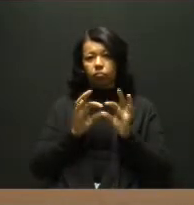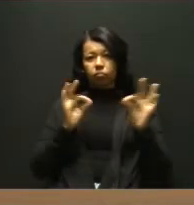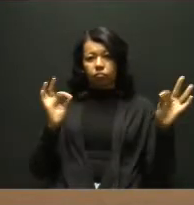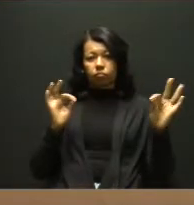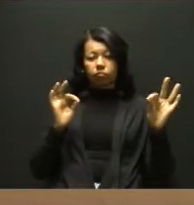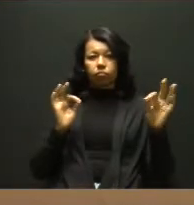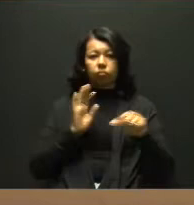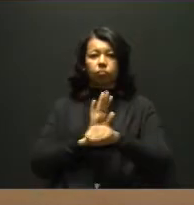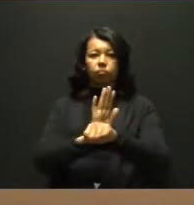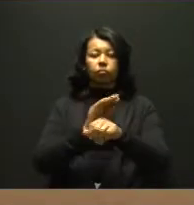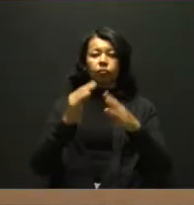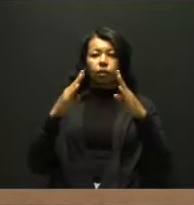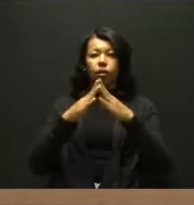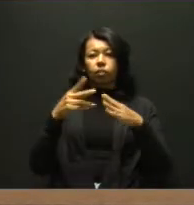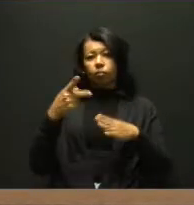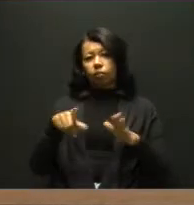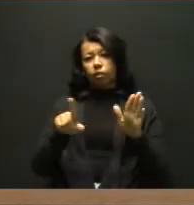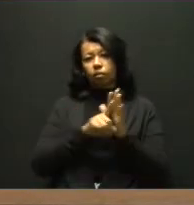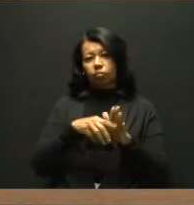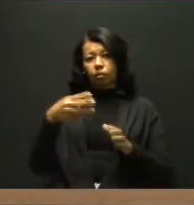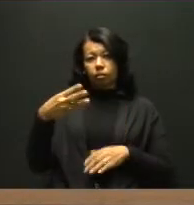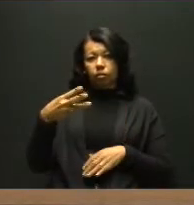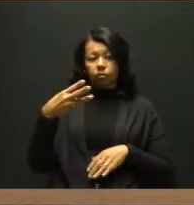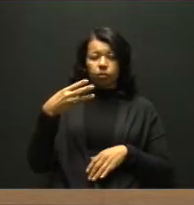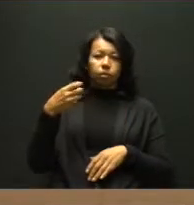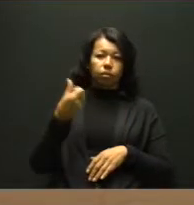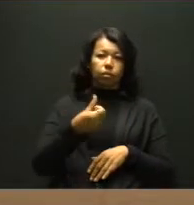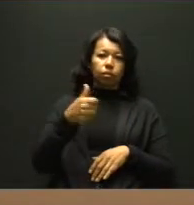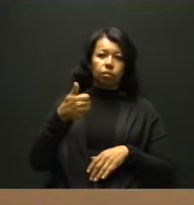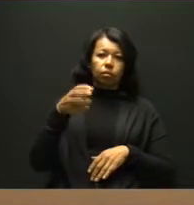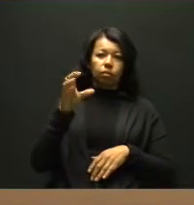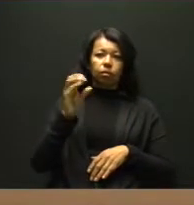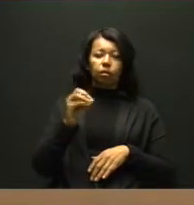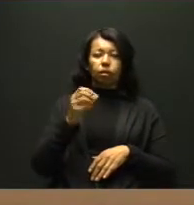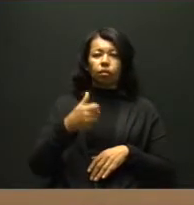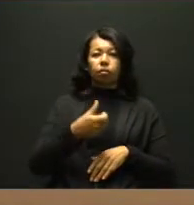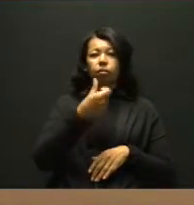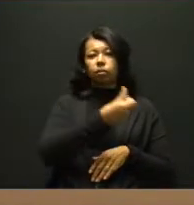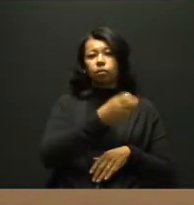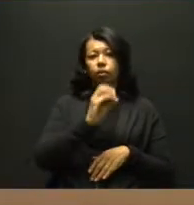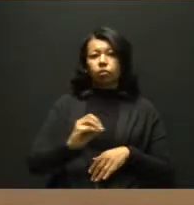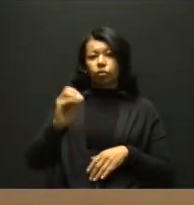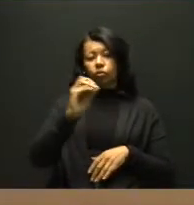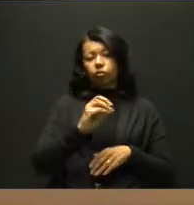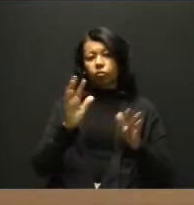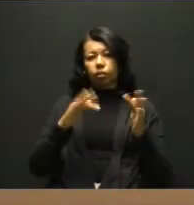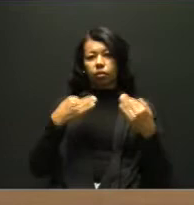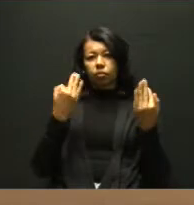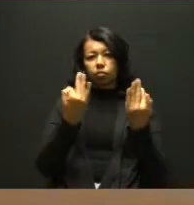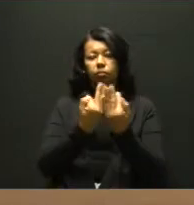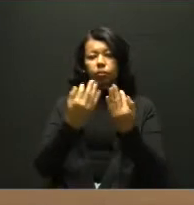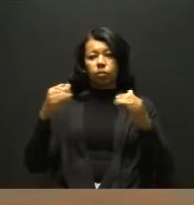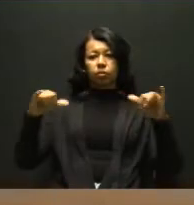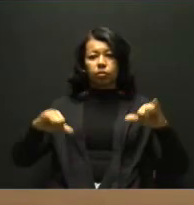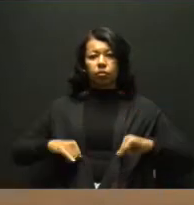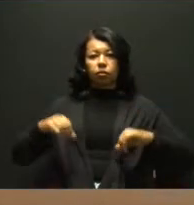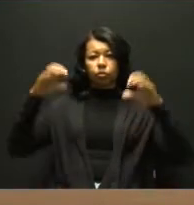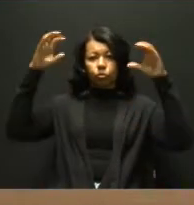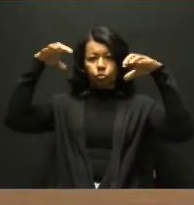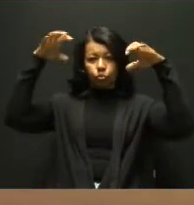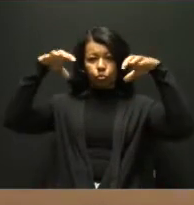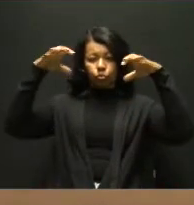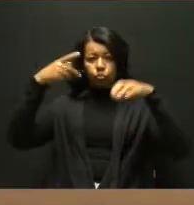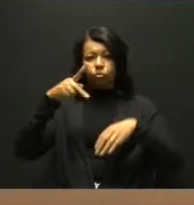instituída pela lei número 3 mil seiscentos e dez e 16 de outubro de 2013 as famílias atingidas pelas inundações ocorridas